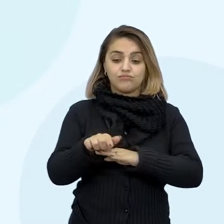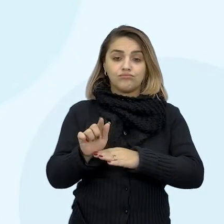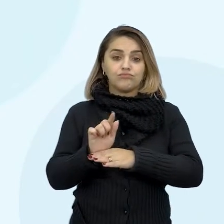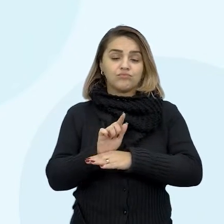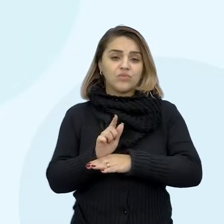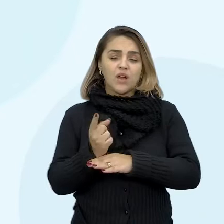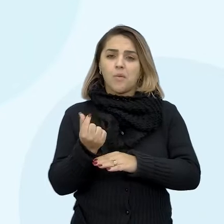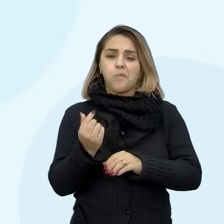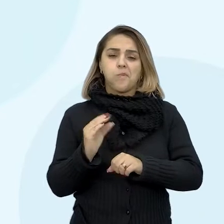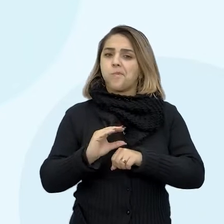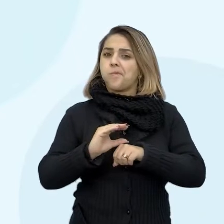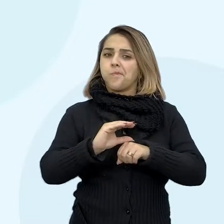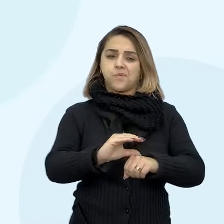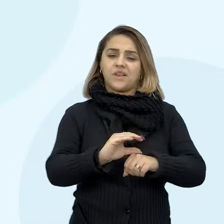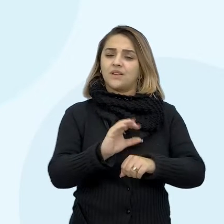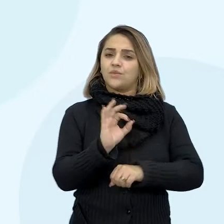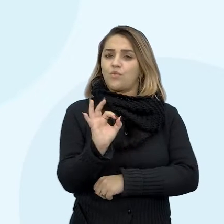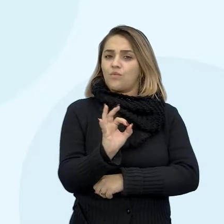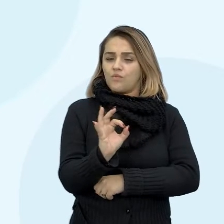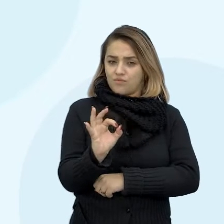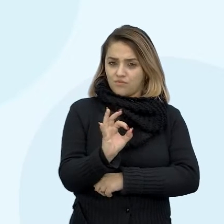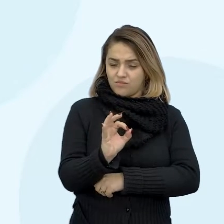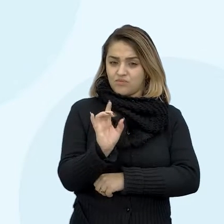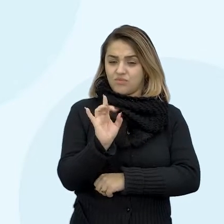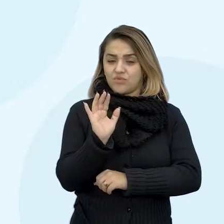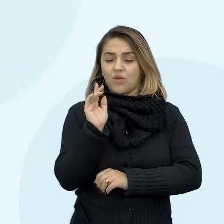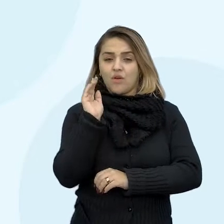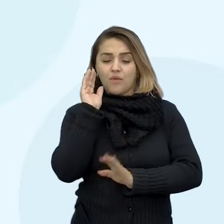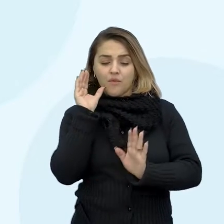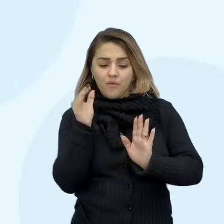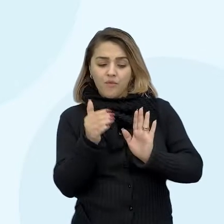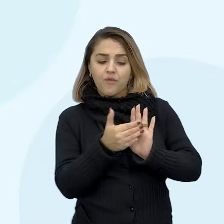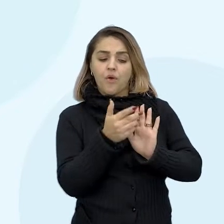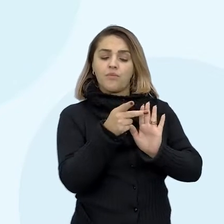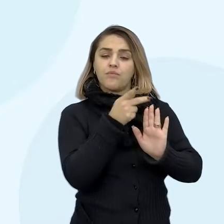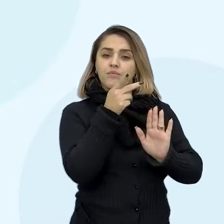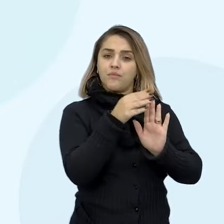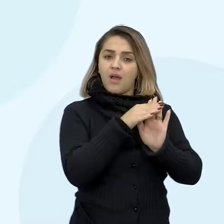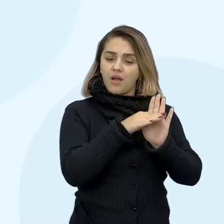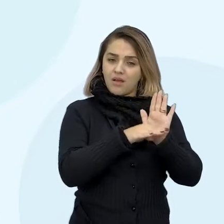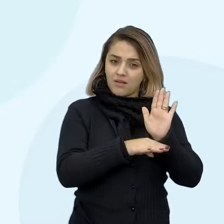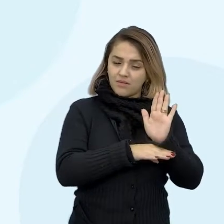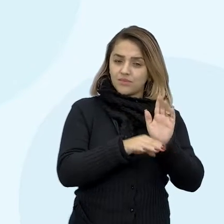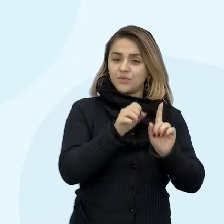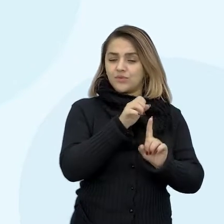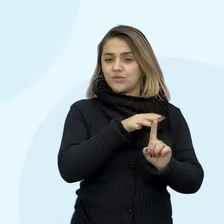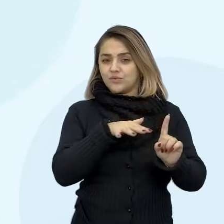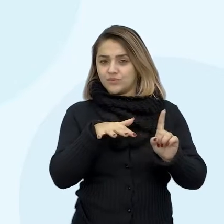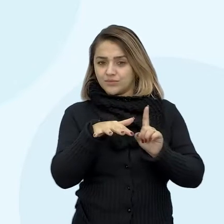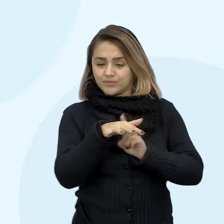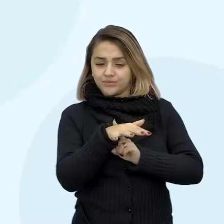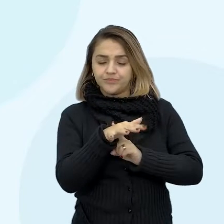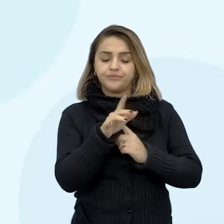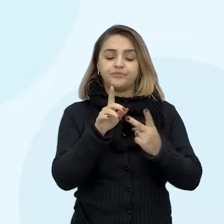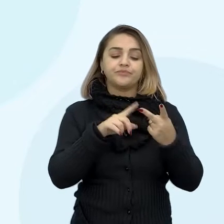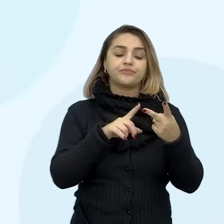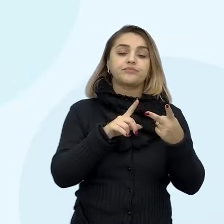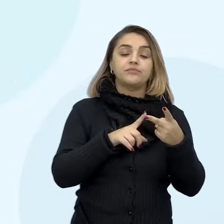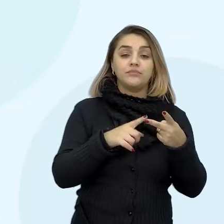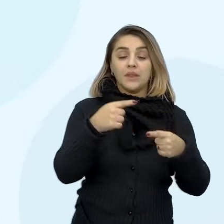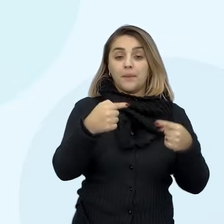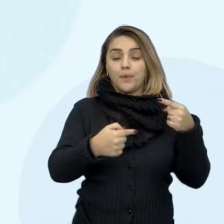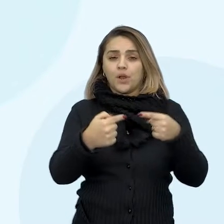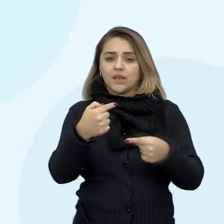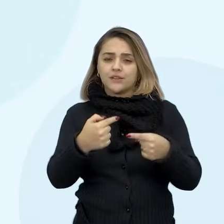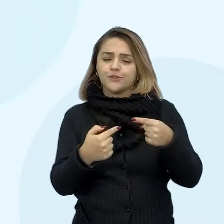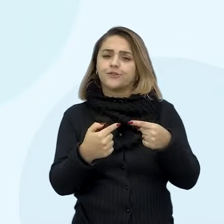lucrativos. São voltadas para pautas sociais, para questão política. Mas